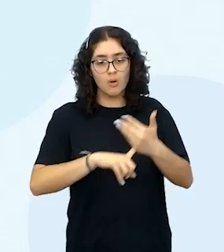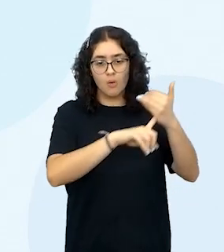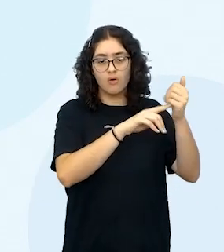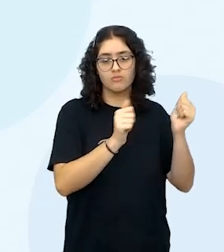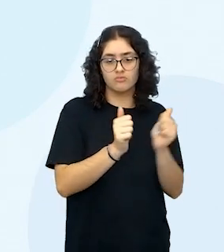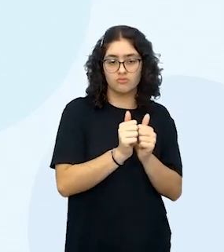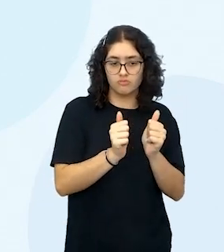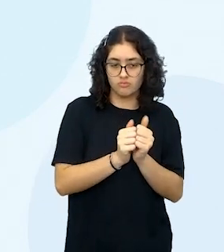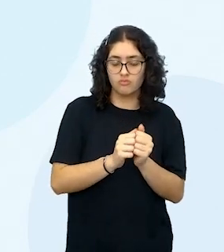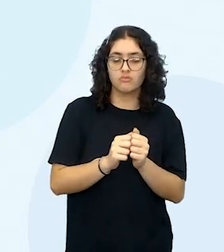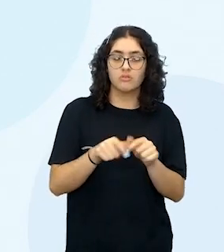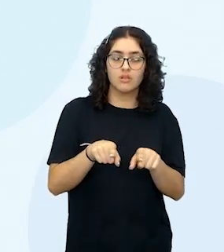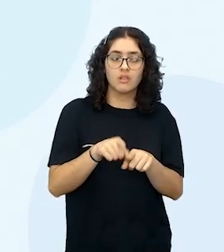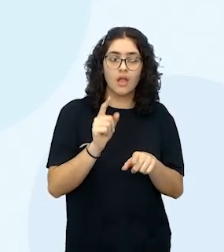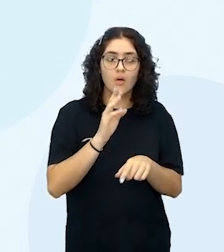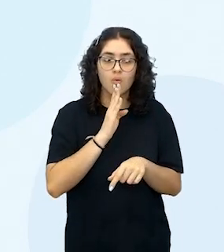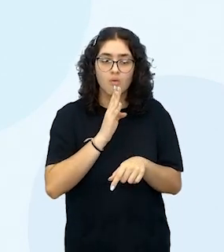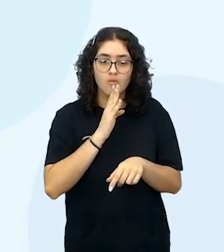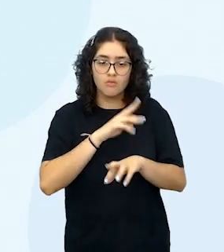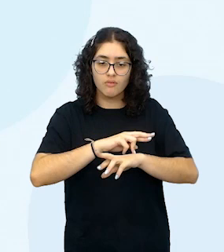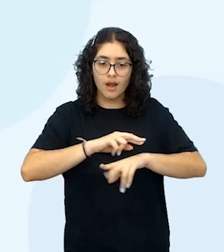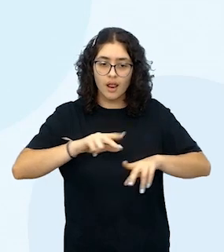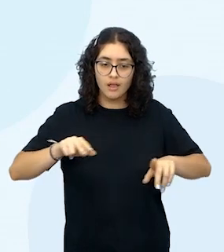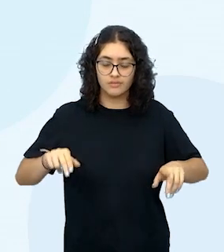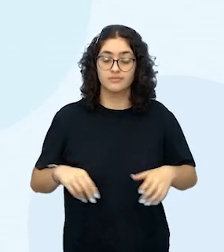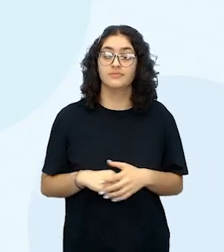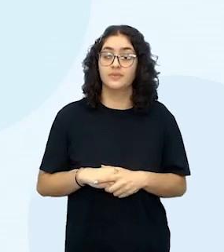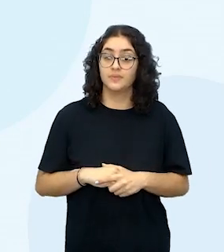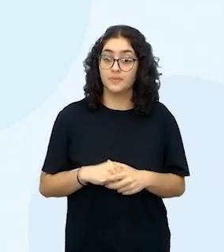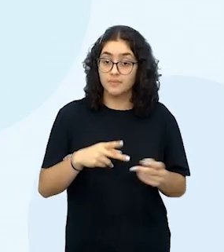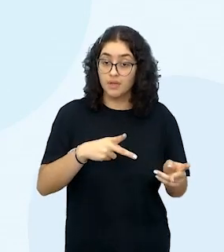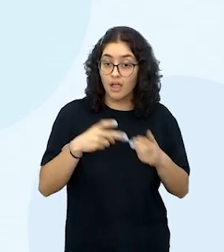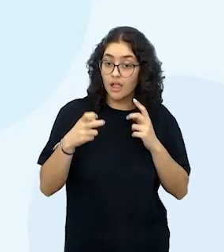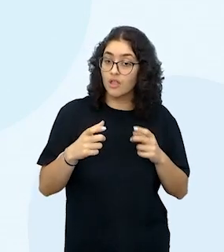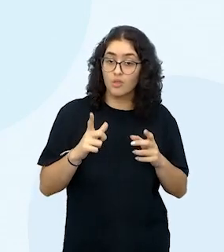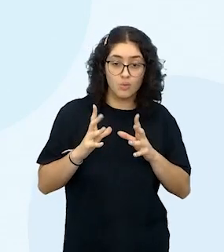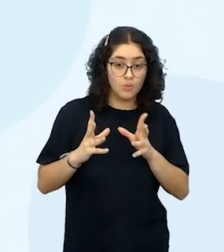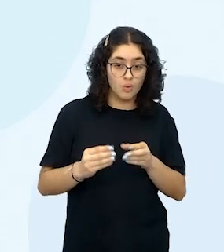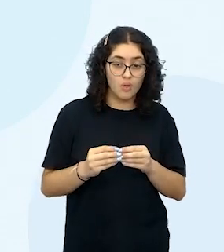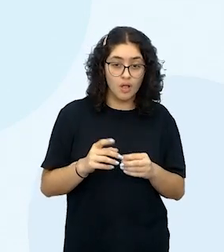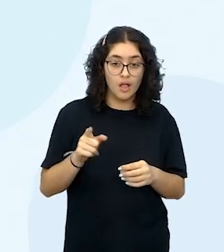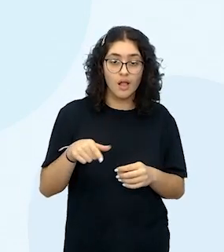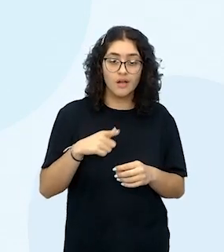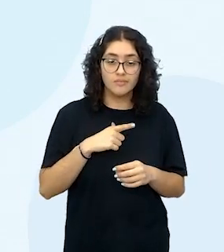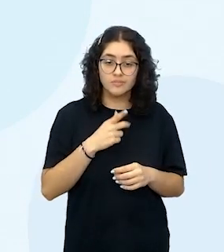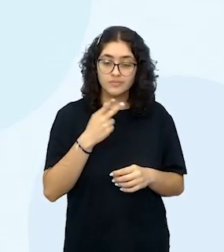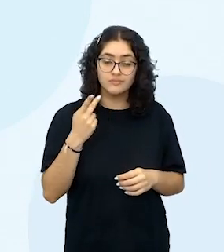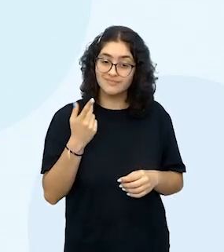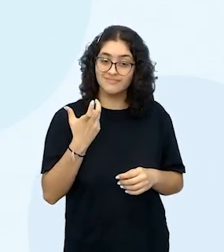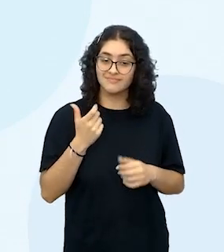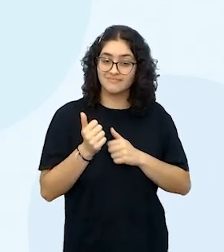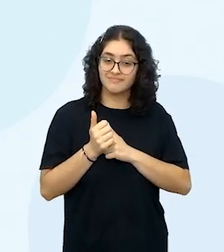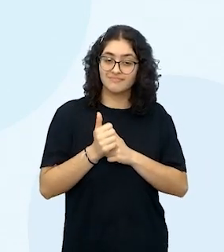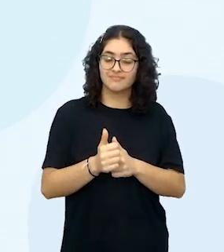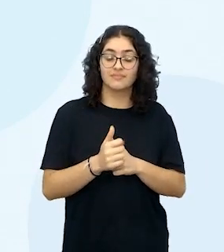com base nos conhecimentos das diferentes áreas. Então, vejam que todas as áreas são contempladas, é uma competência geral